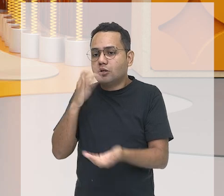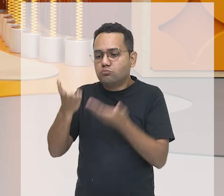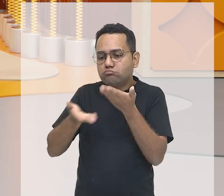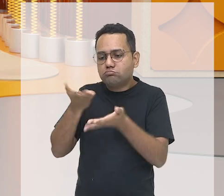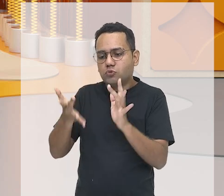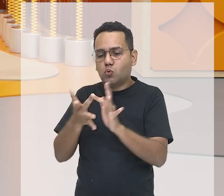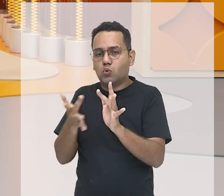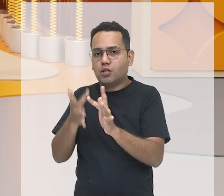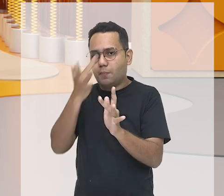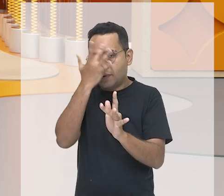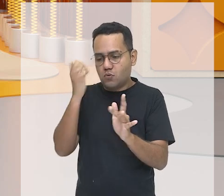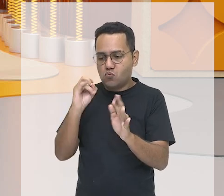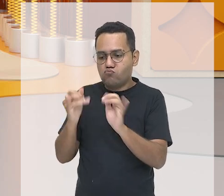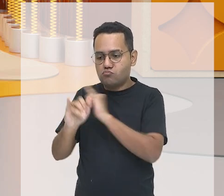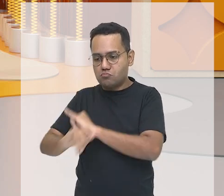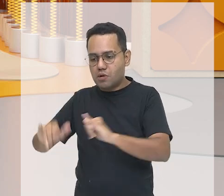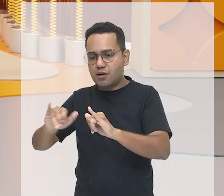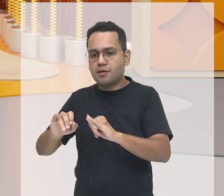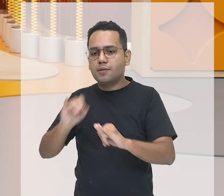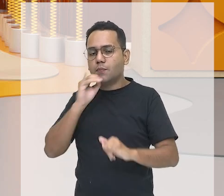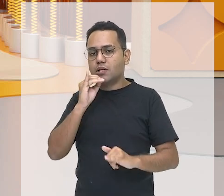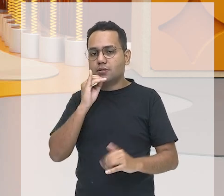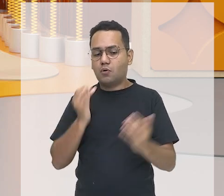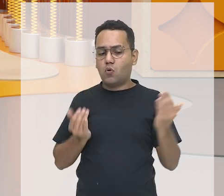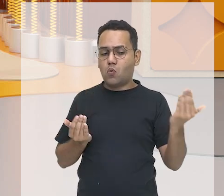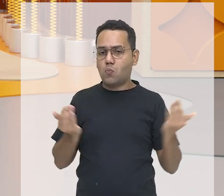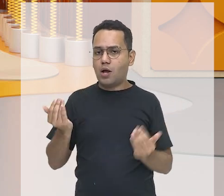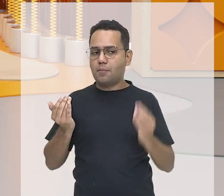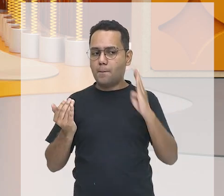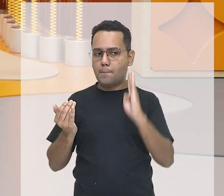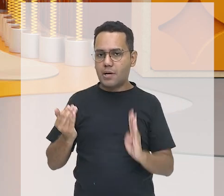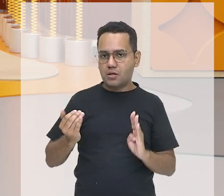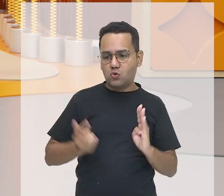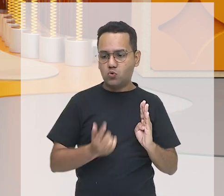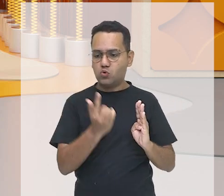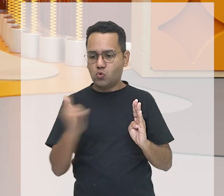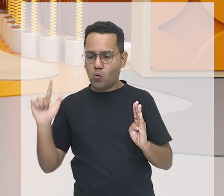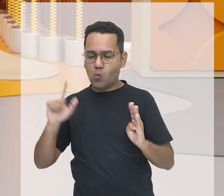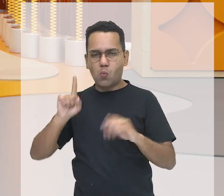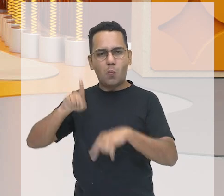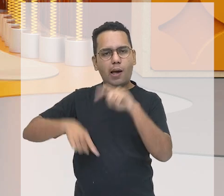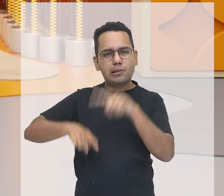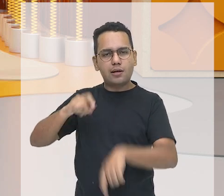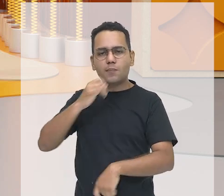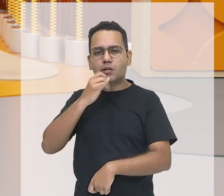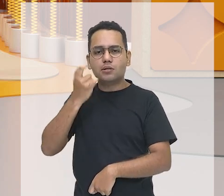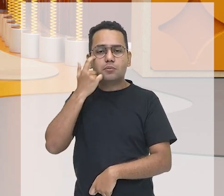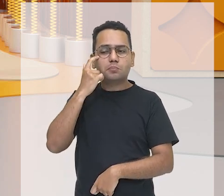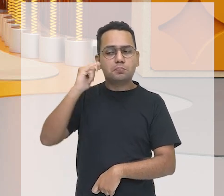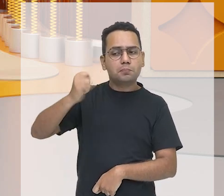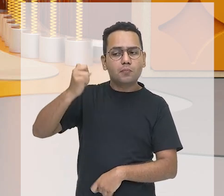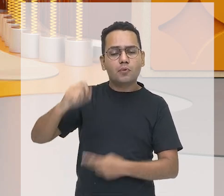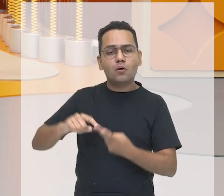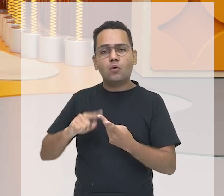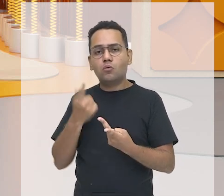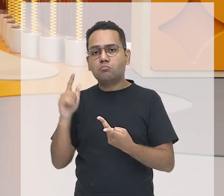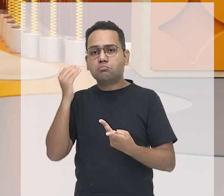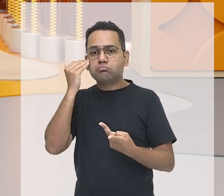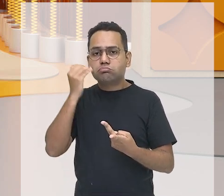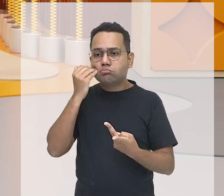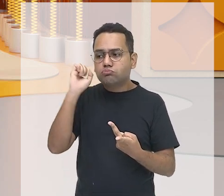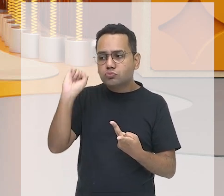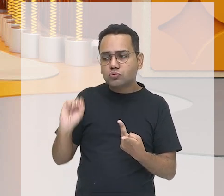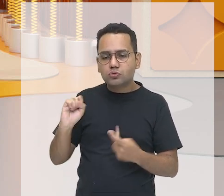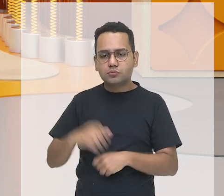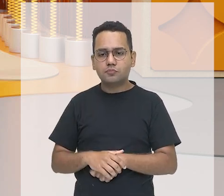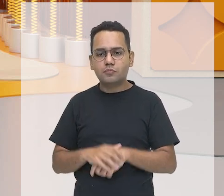gente for comparar os produtos aqui do Brasil com os produtos japoneses, sul-coreanos, né? Normalmente,